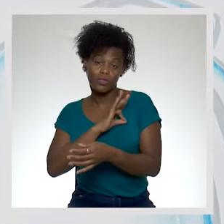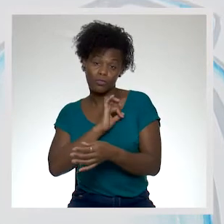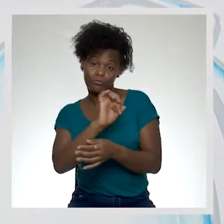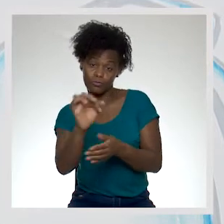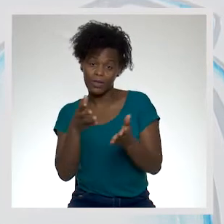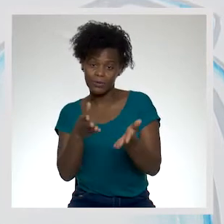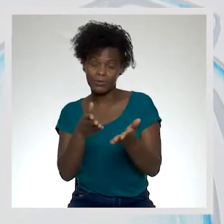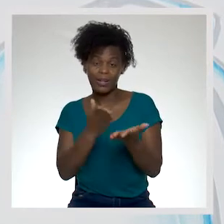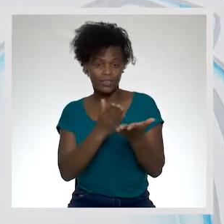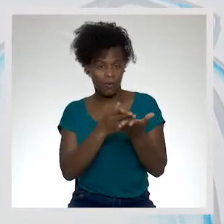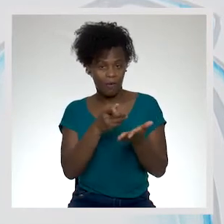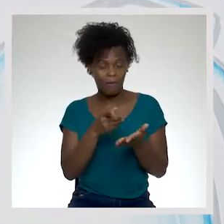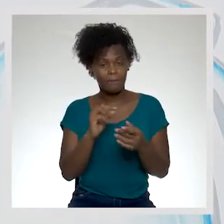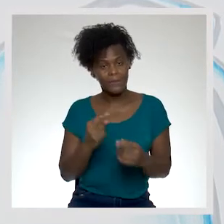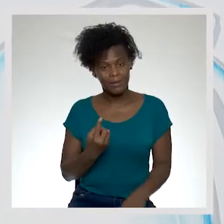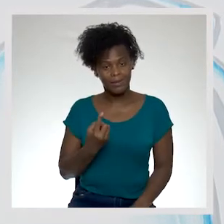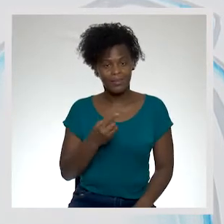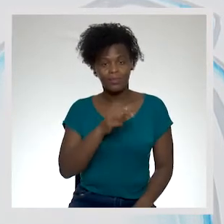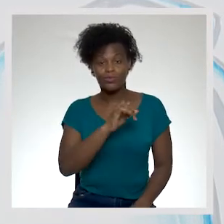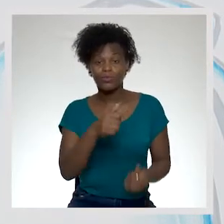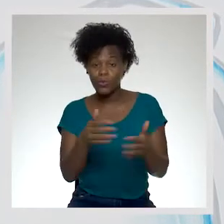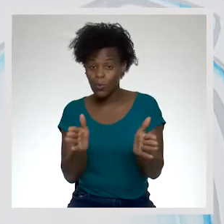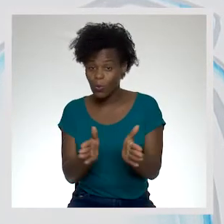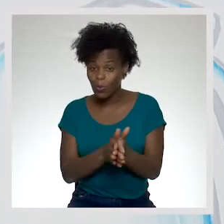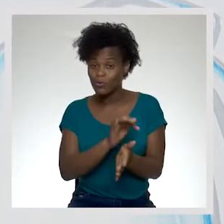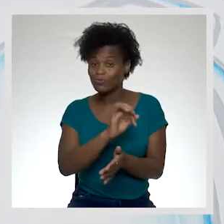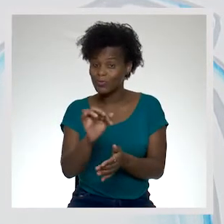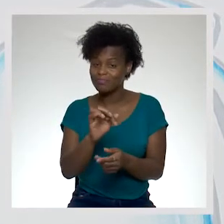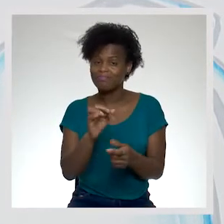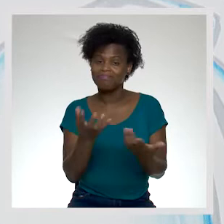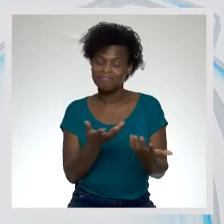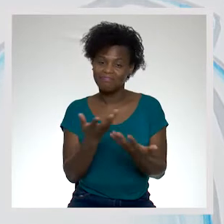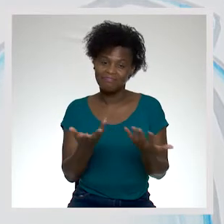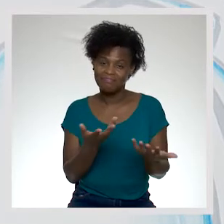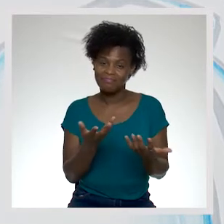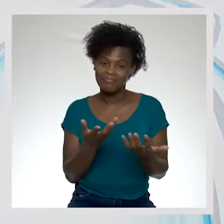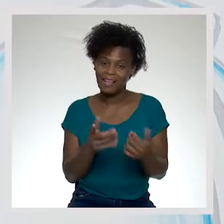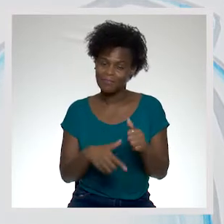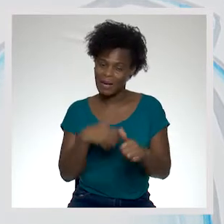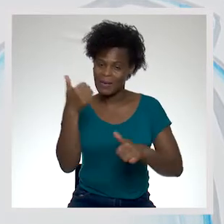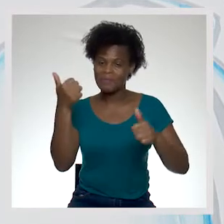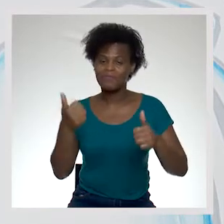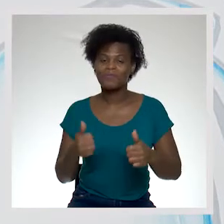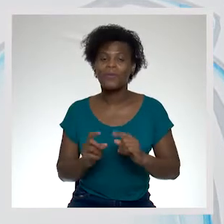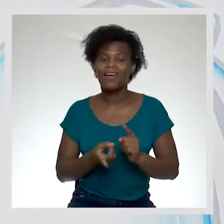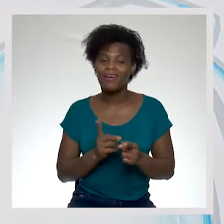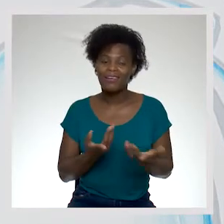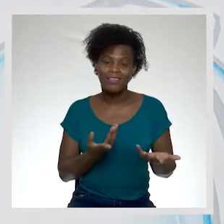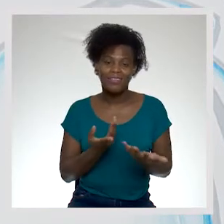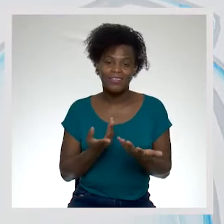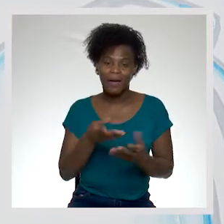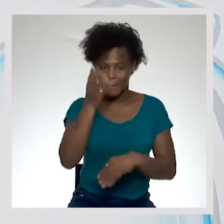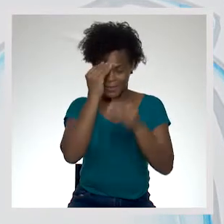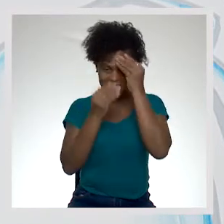na escola, no sentido de todos saírem bem a ganhar, que é a